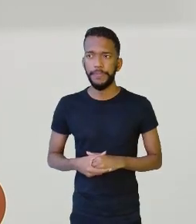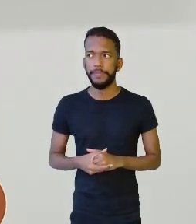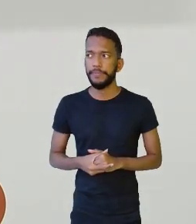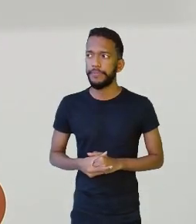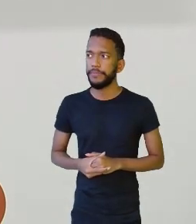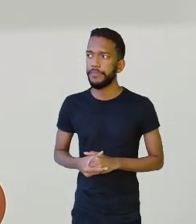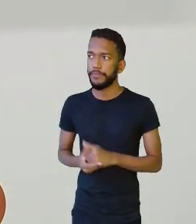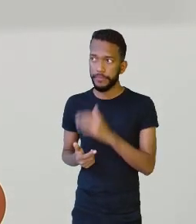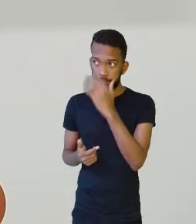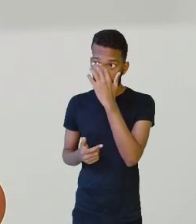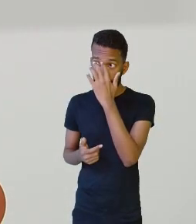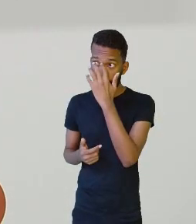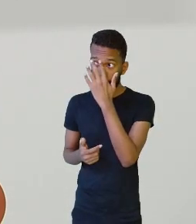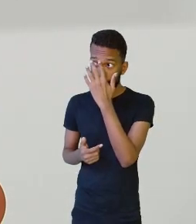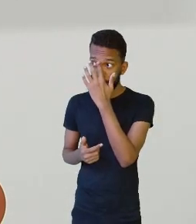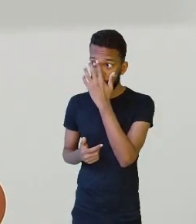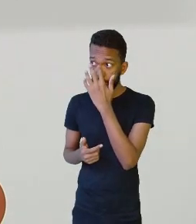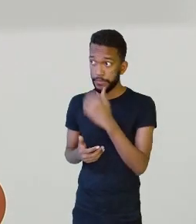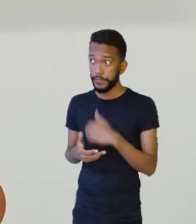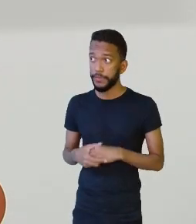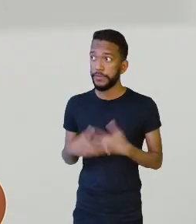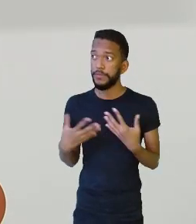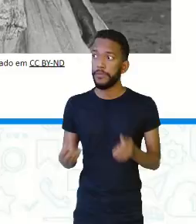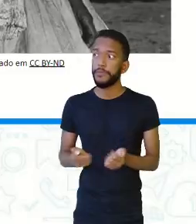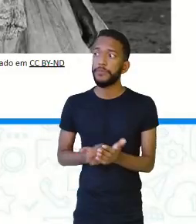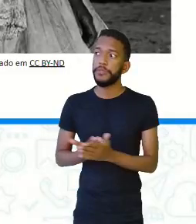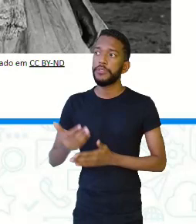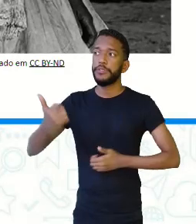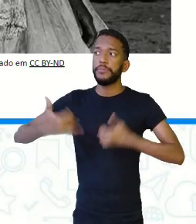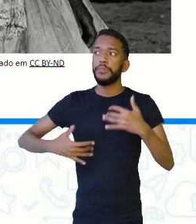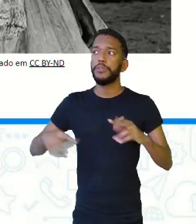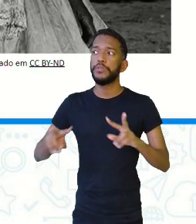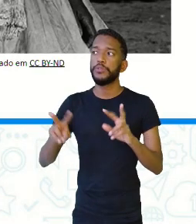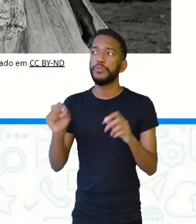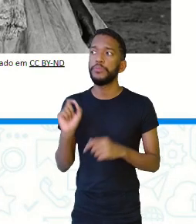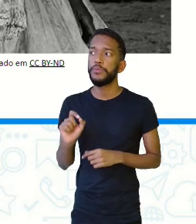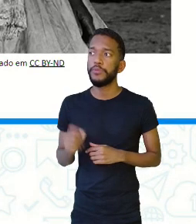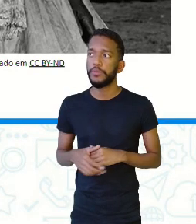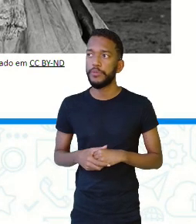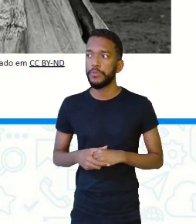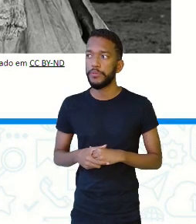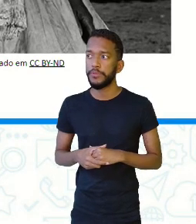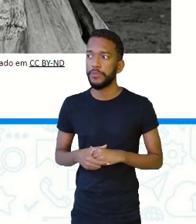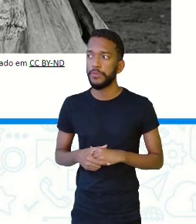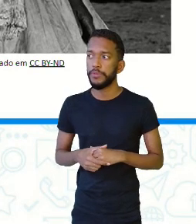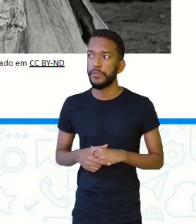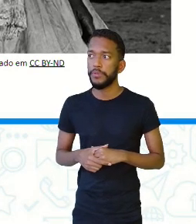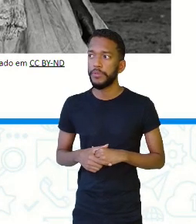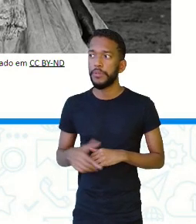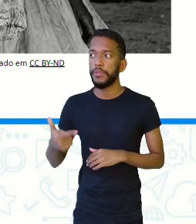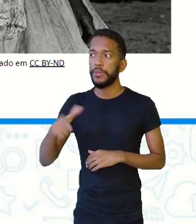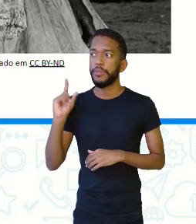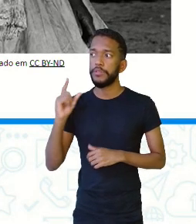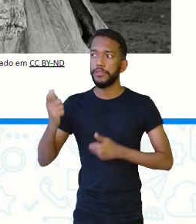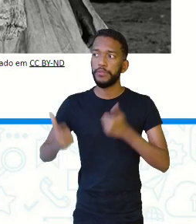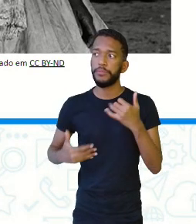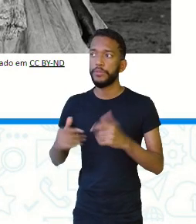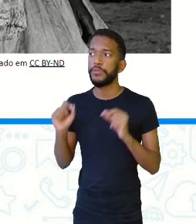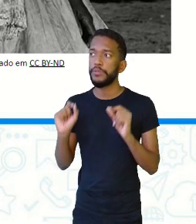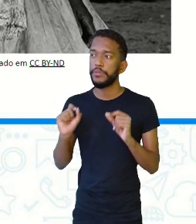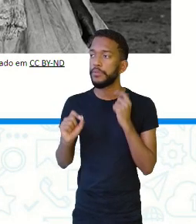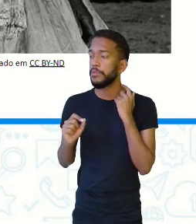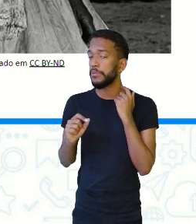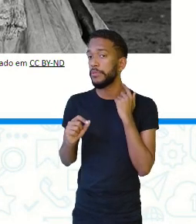viva. Vamos começar falando sobre como eu disse antes, cada povo,